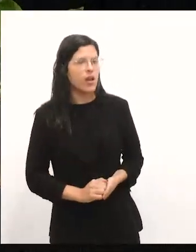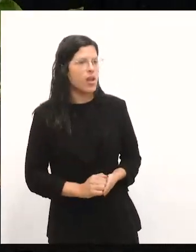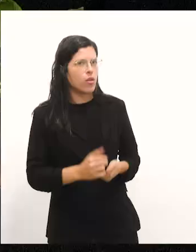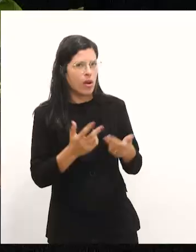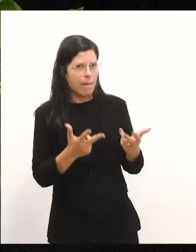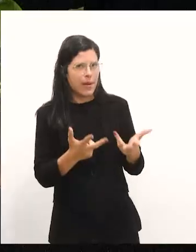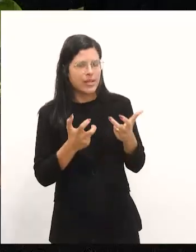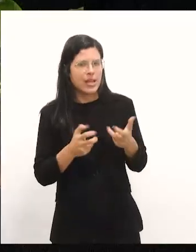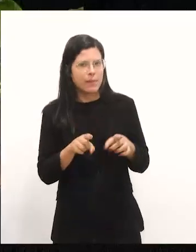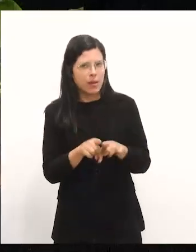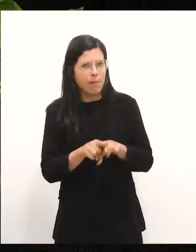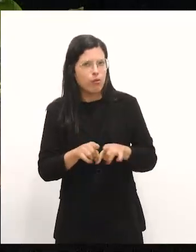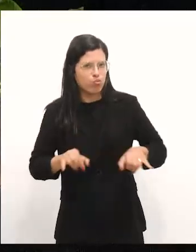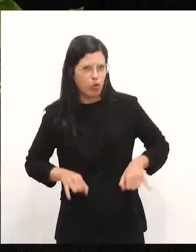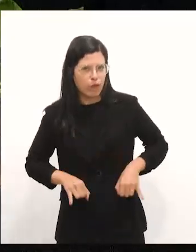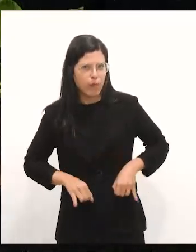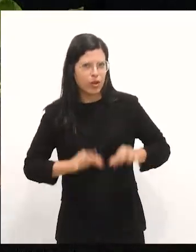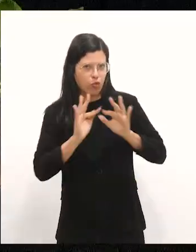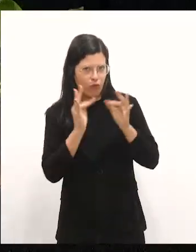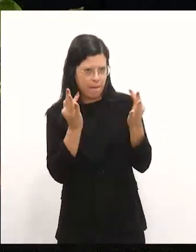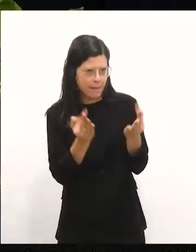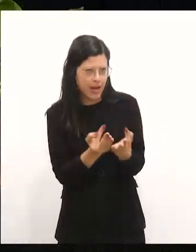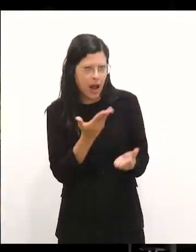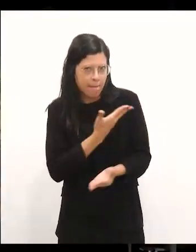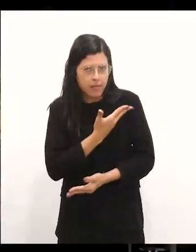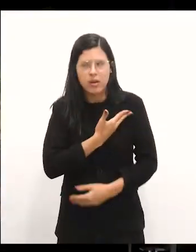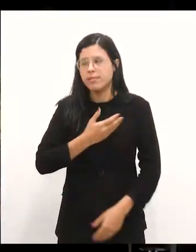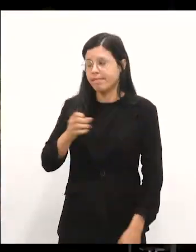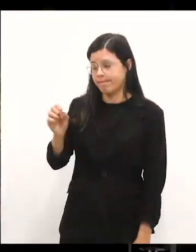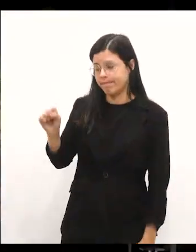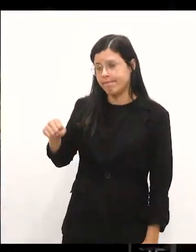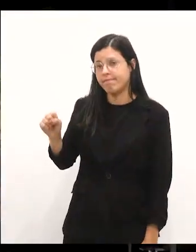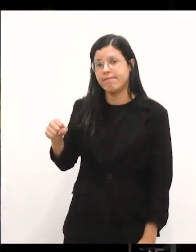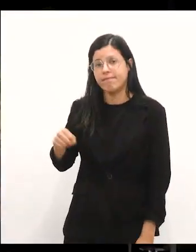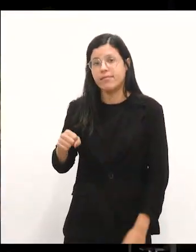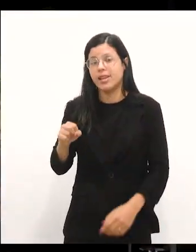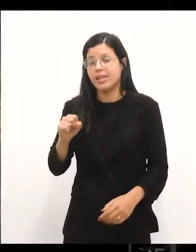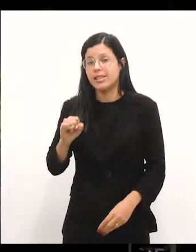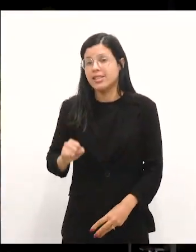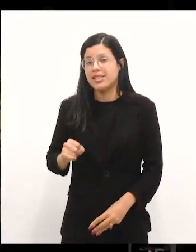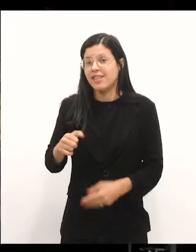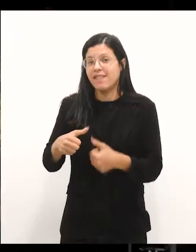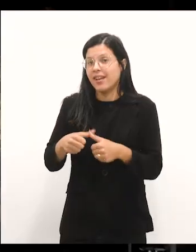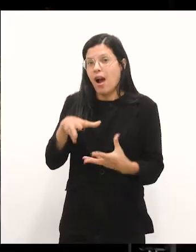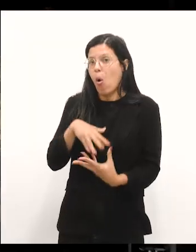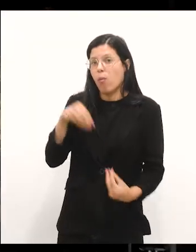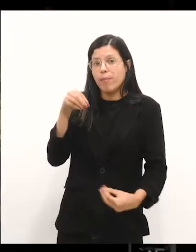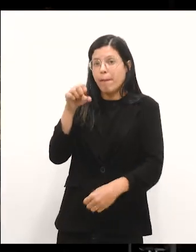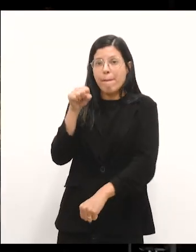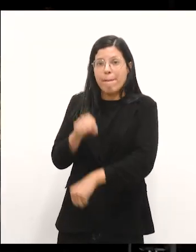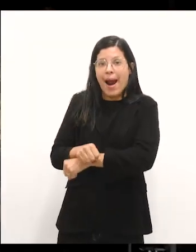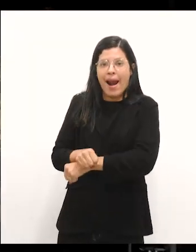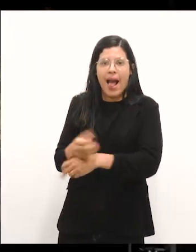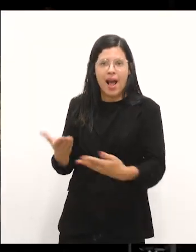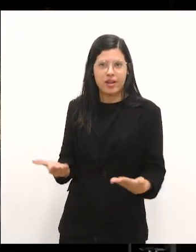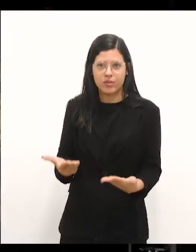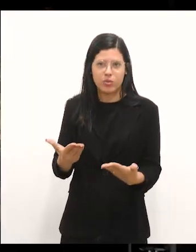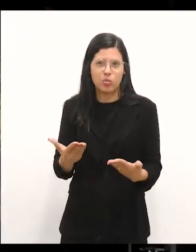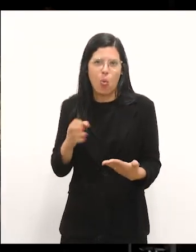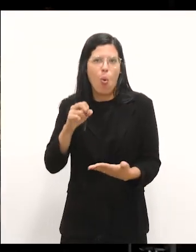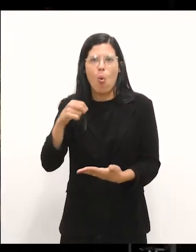dor familiar. Vê. De amigos, família? Porque senão não tem proveito. Se ele ficasse congelado em algum lugar, ou